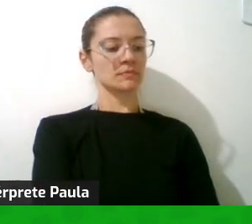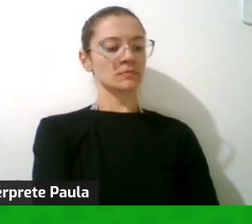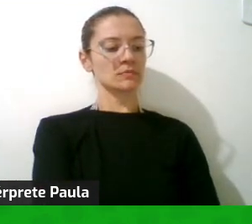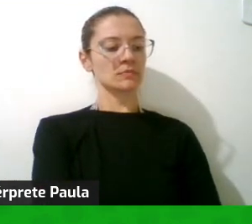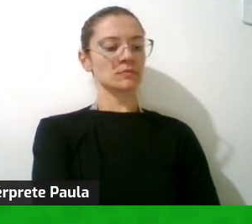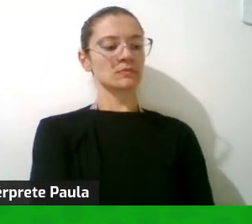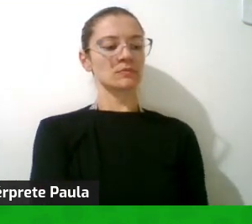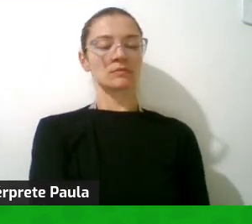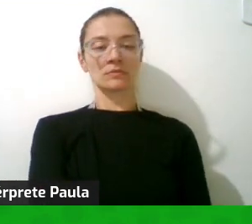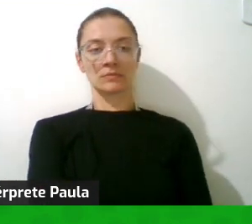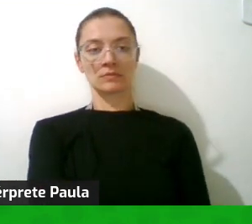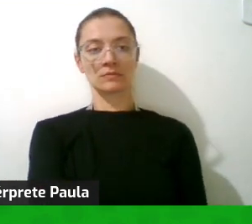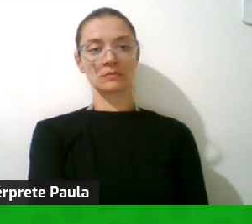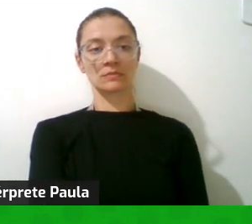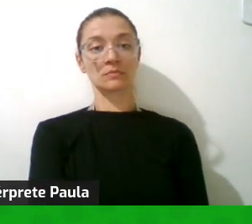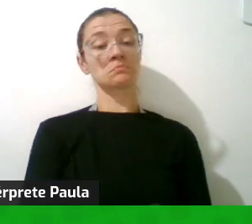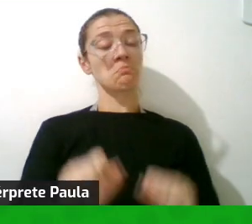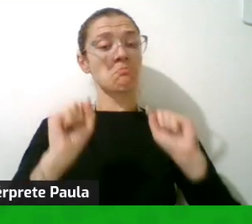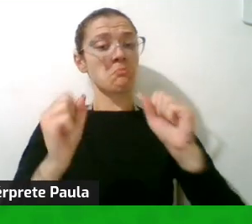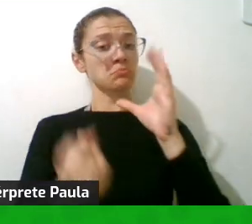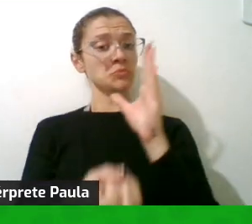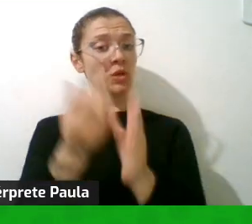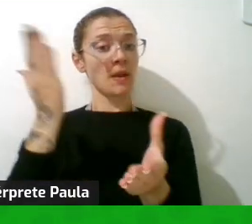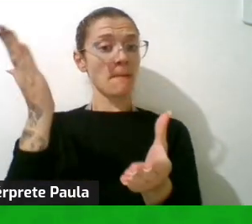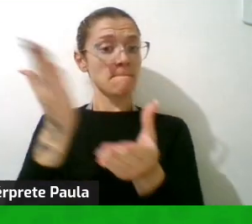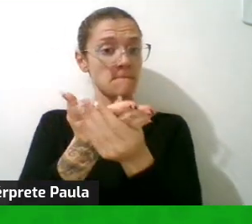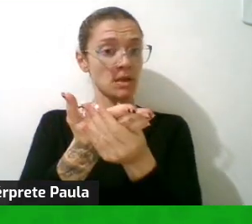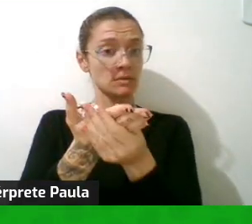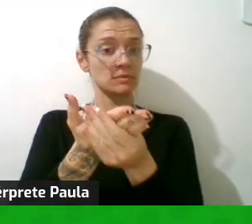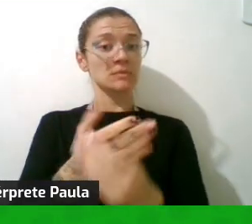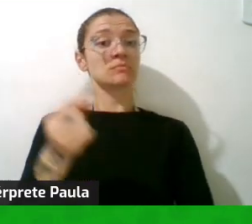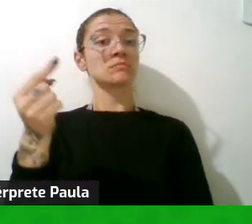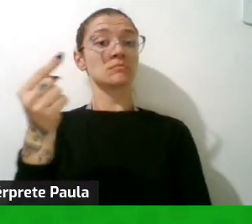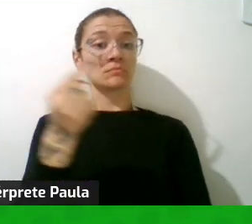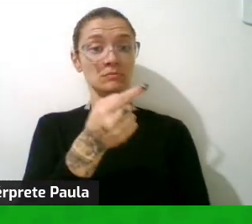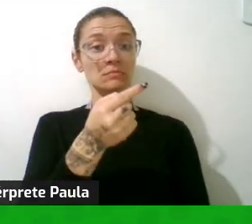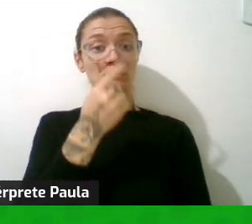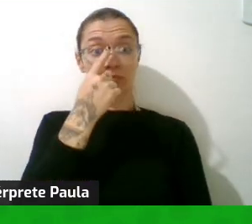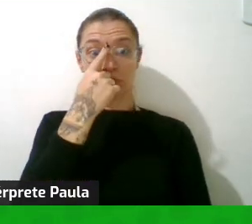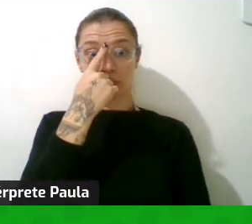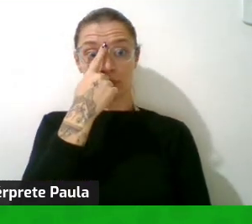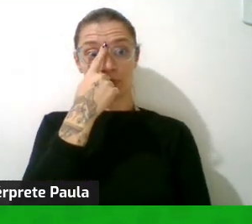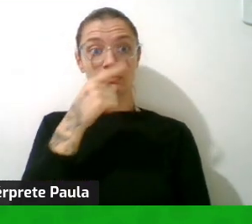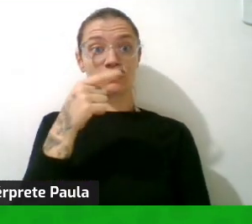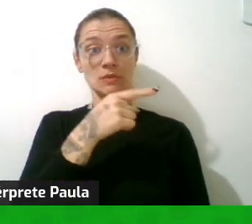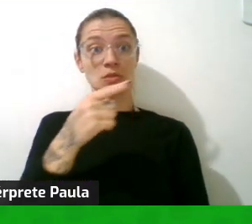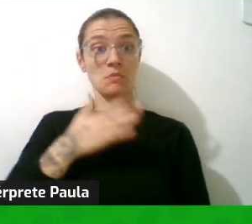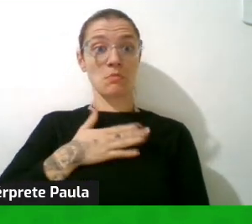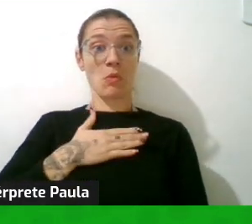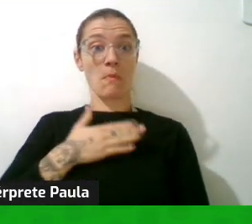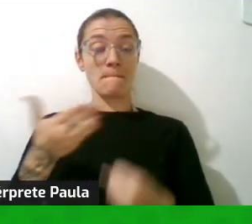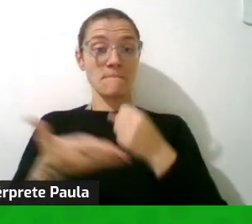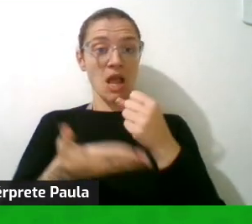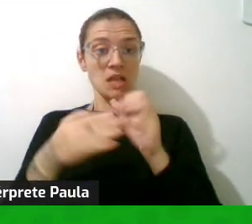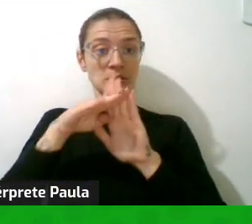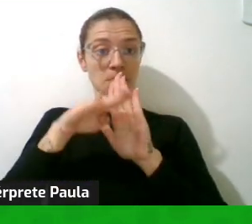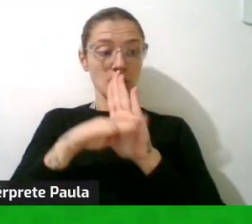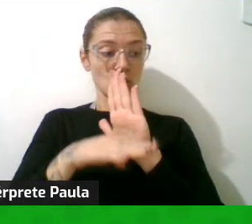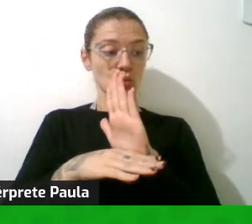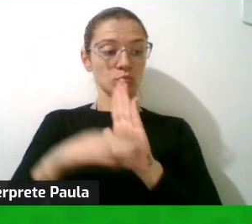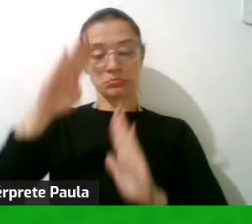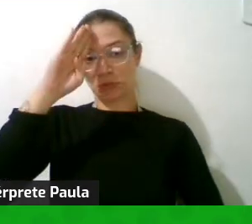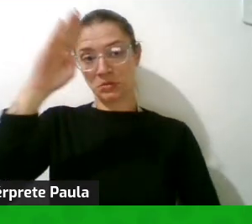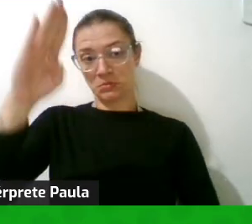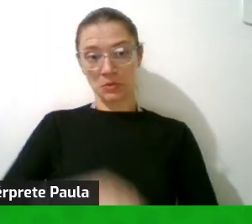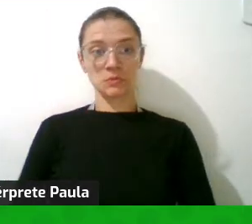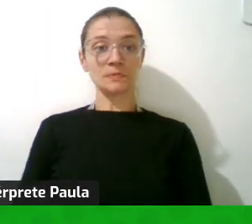pode criar pastas. Então, eu venho aqui, esse daqui vai ser o meu dashboard, menu principal,